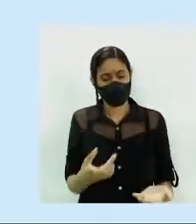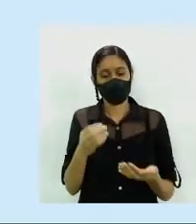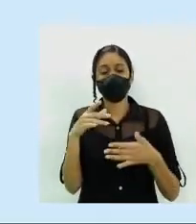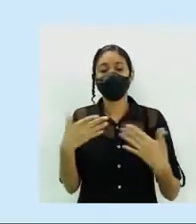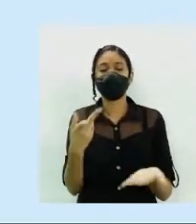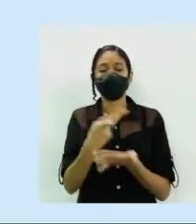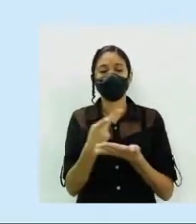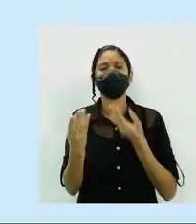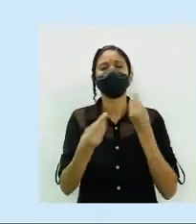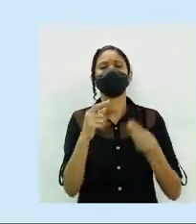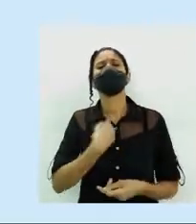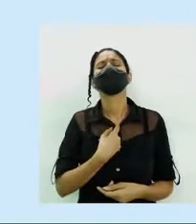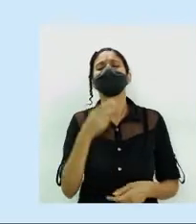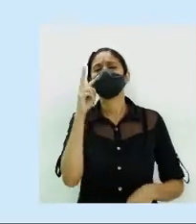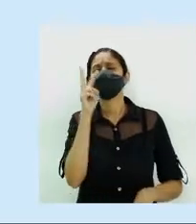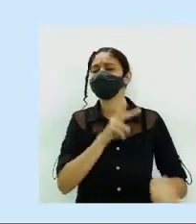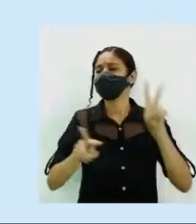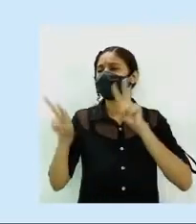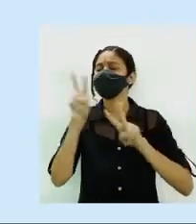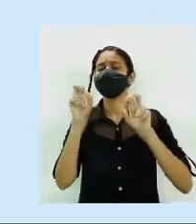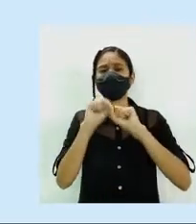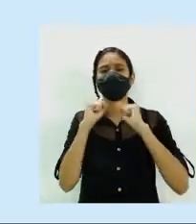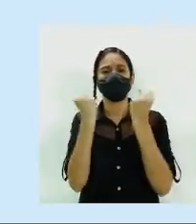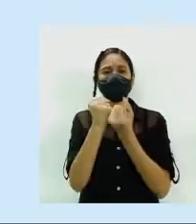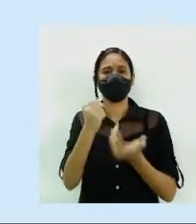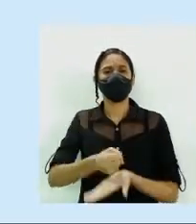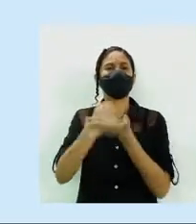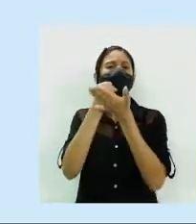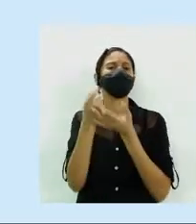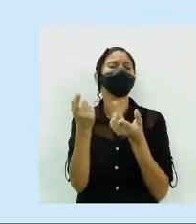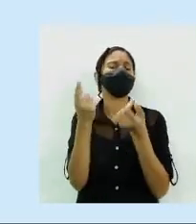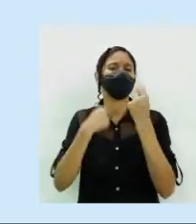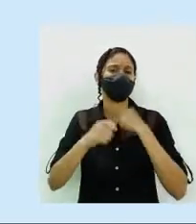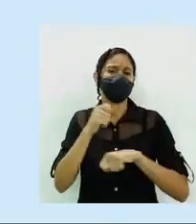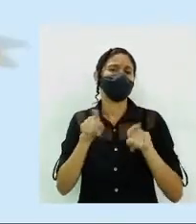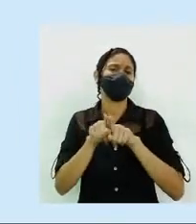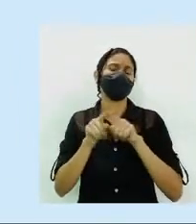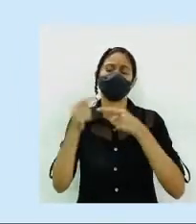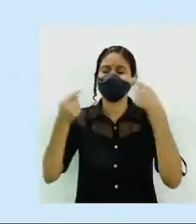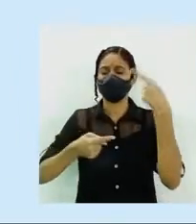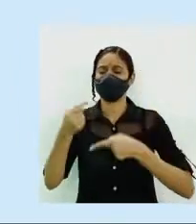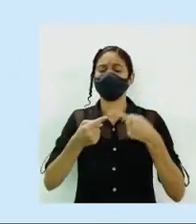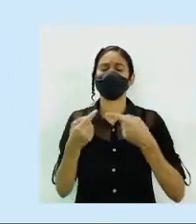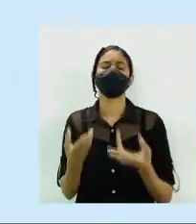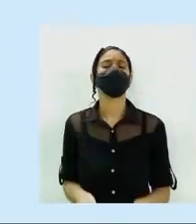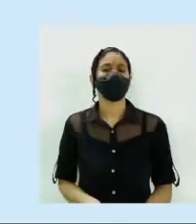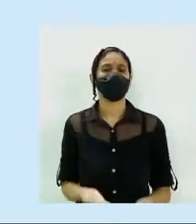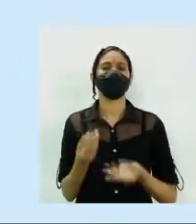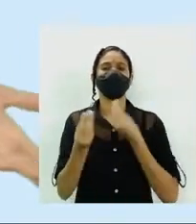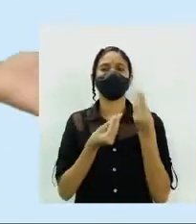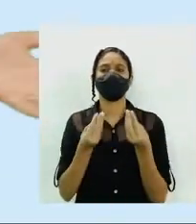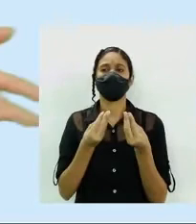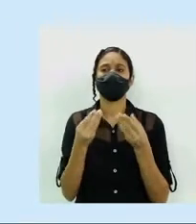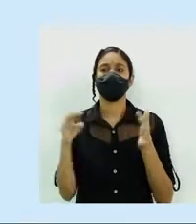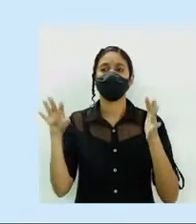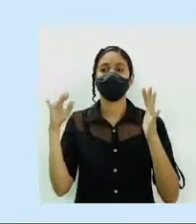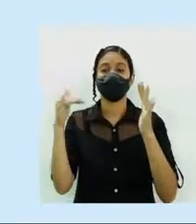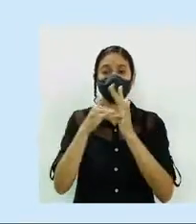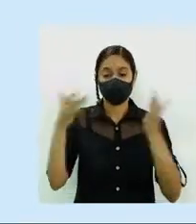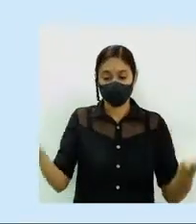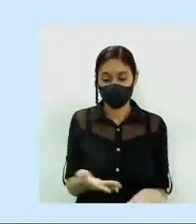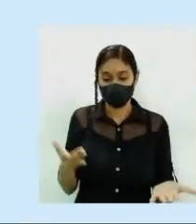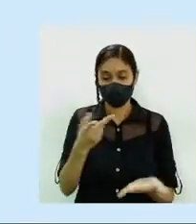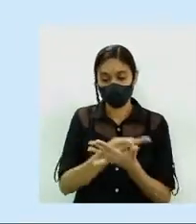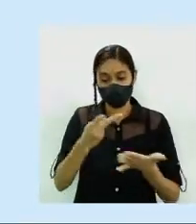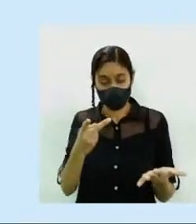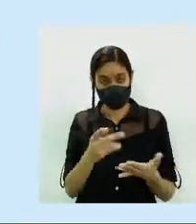aconteceu, como foi que a gente ficou assistido socialmente, economicamente, politicamente? E como isso se propaga até hoje?